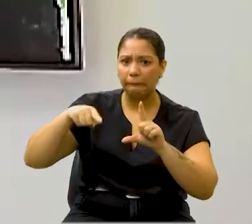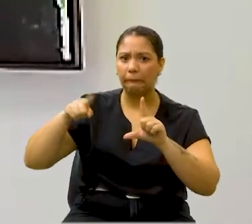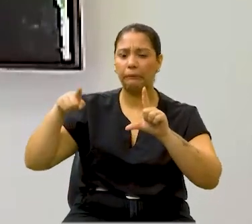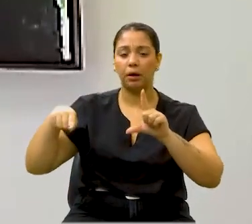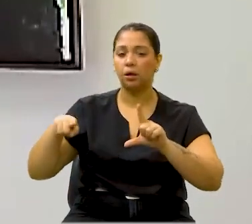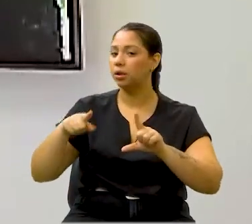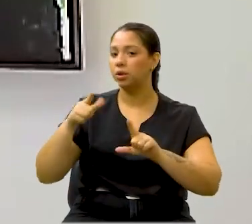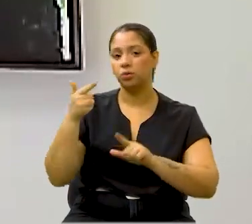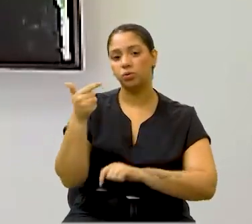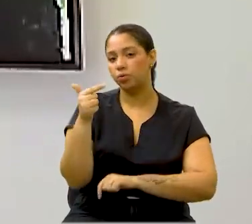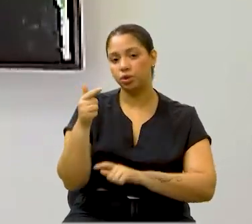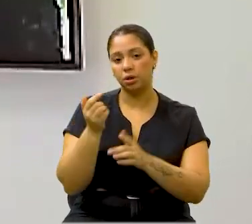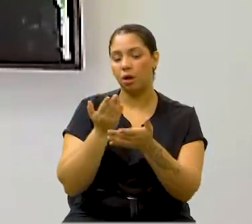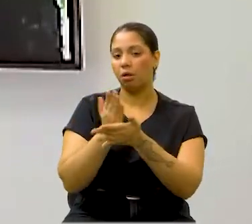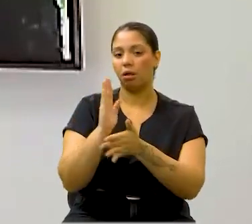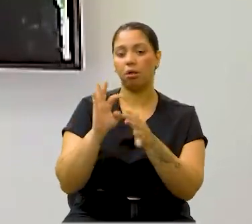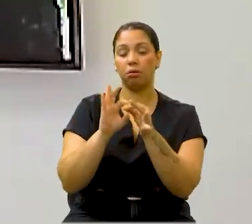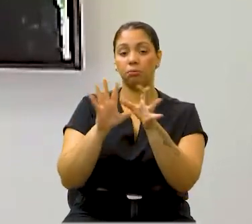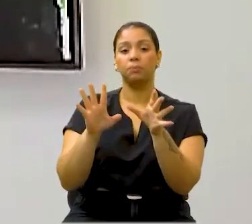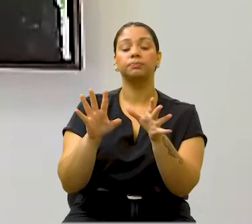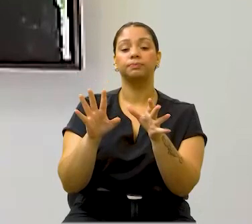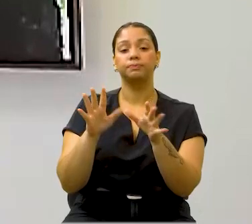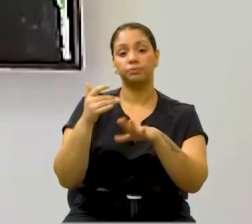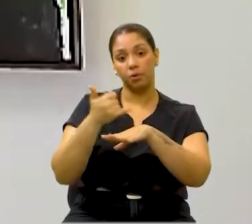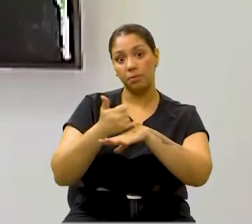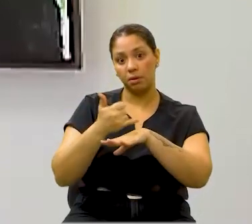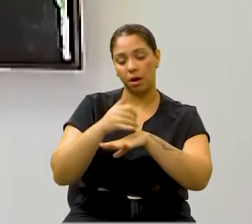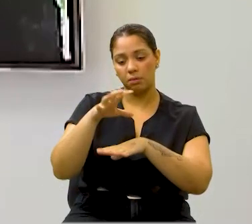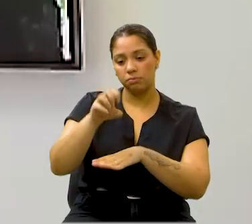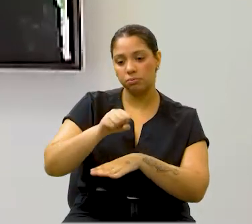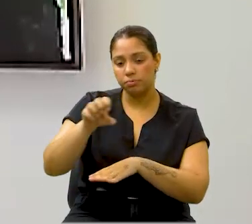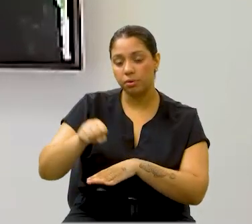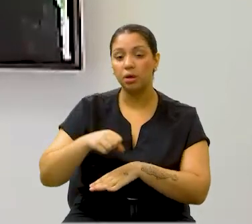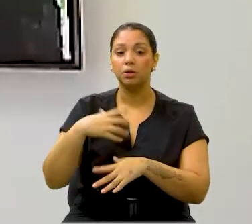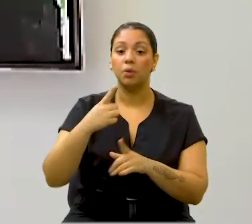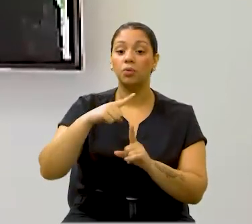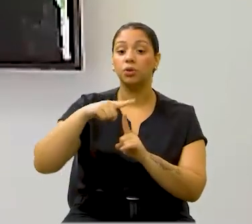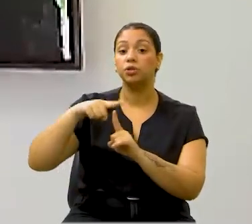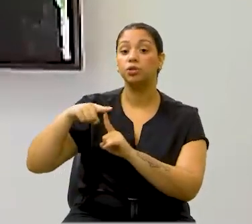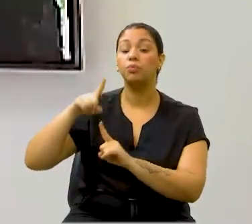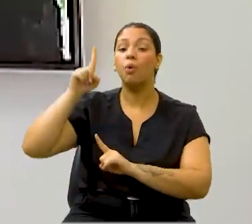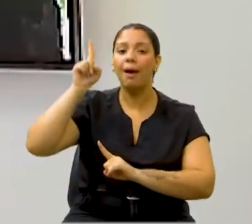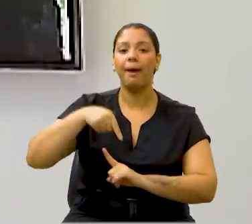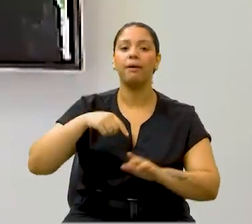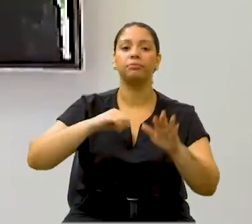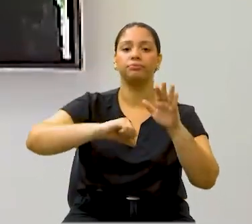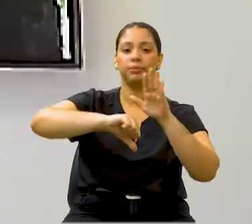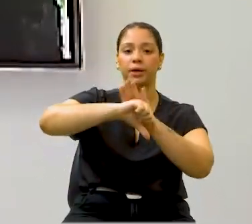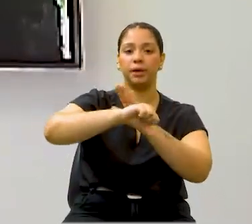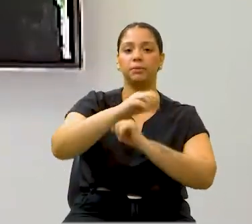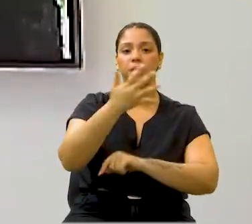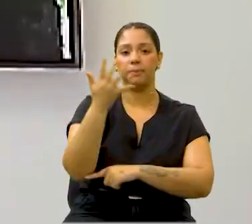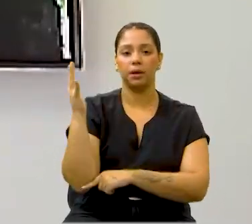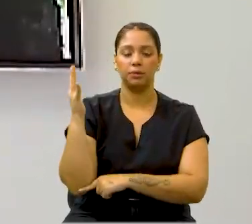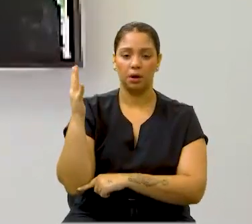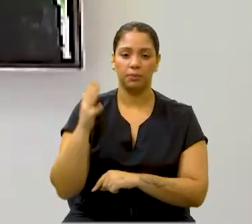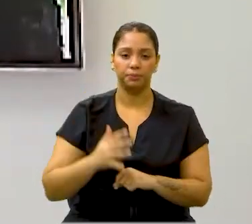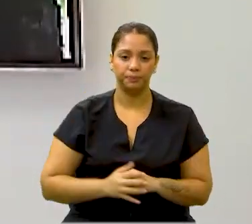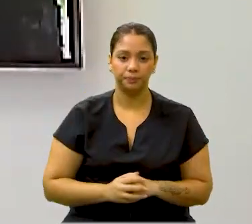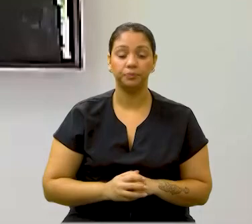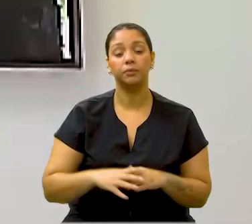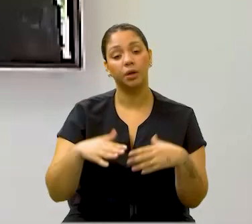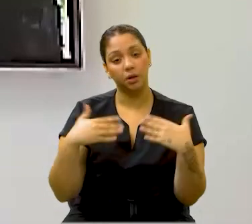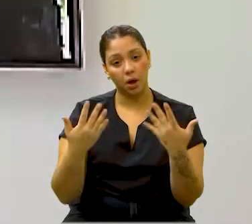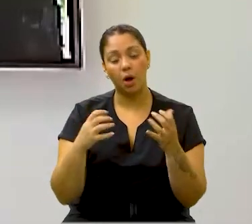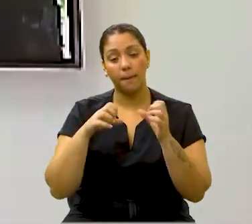de minérios sem autorização. Então, tudo isso passou a ser tipificado como um crime ambiental. E